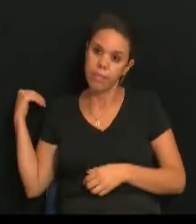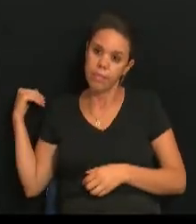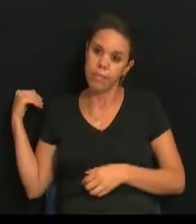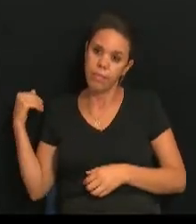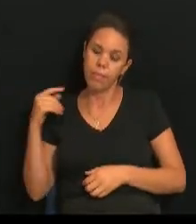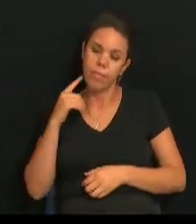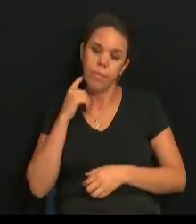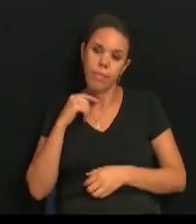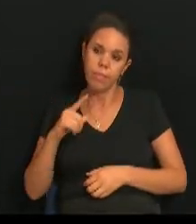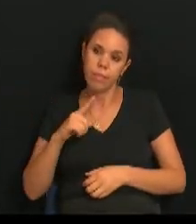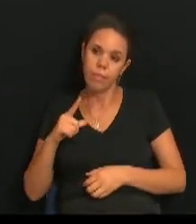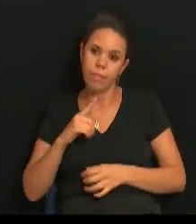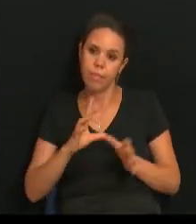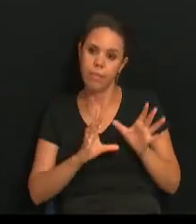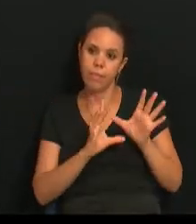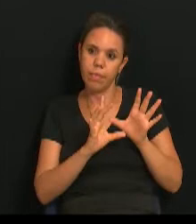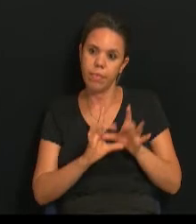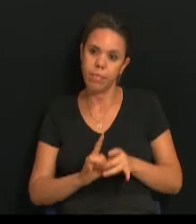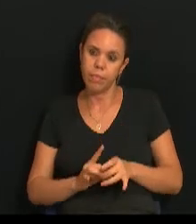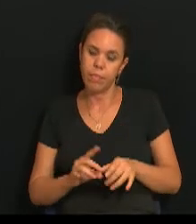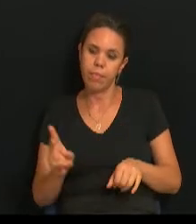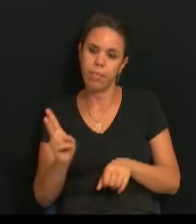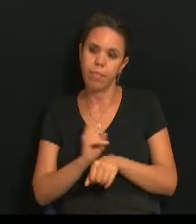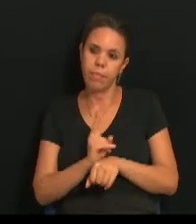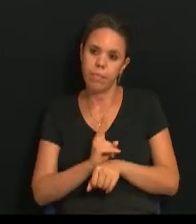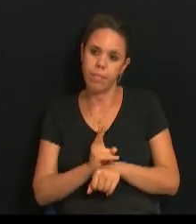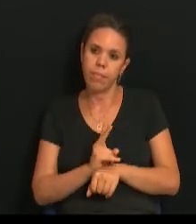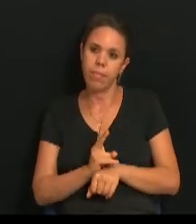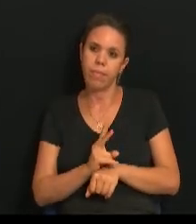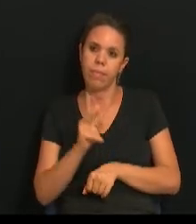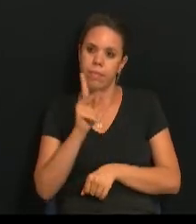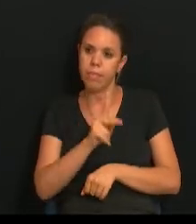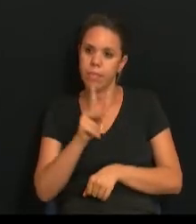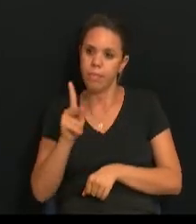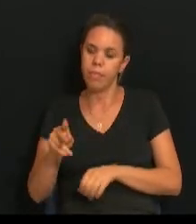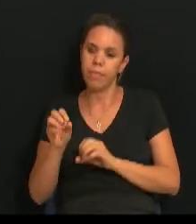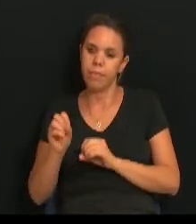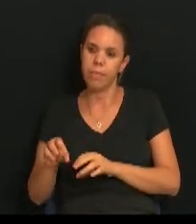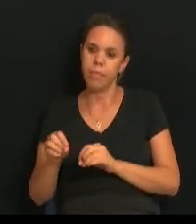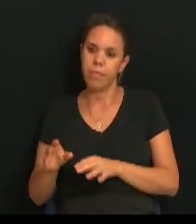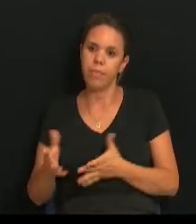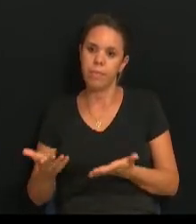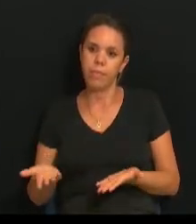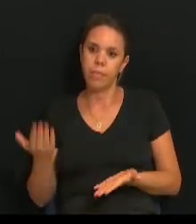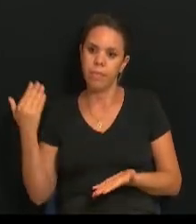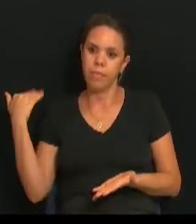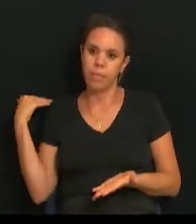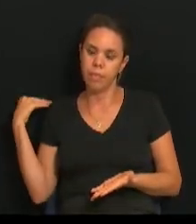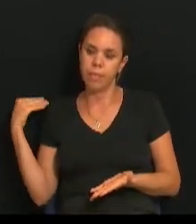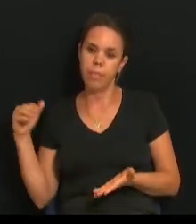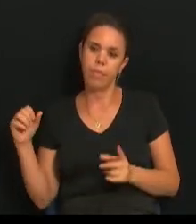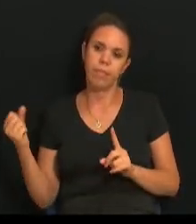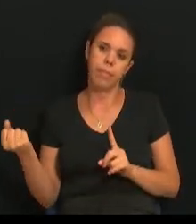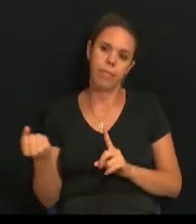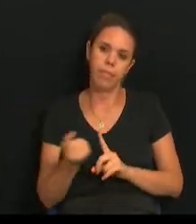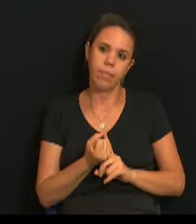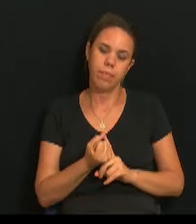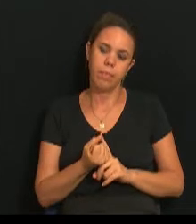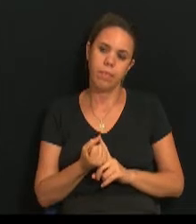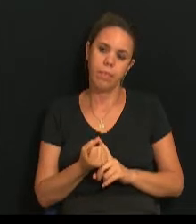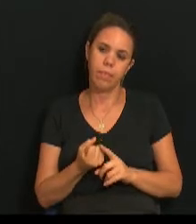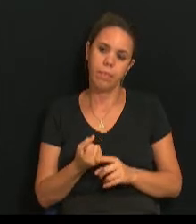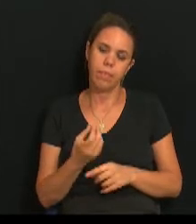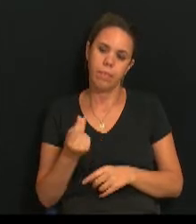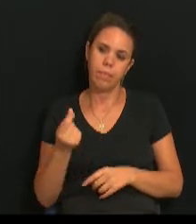esse contexto de que o monitor cuidava e o professor educava, mas era na época assistencialista, né, ficou há muito tempo para